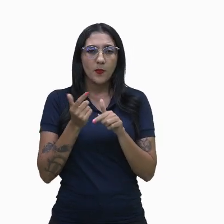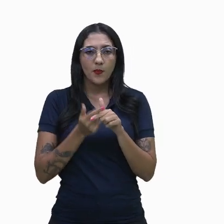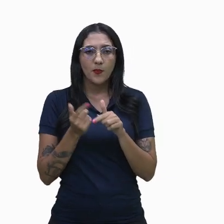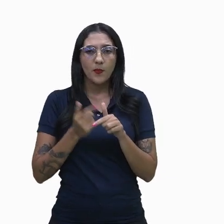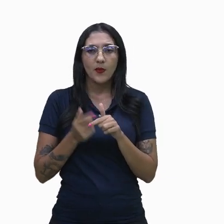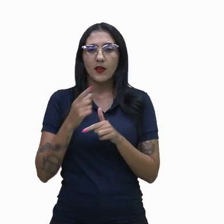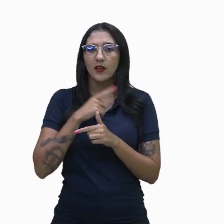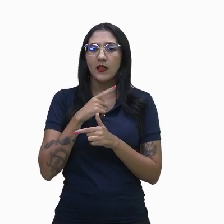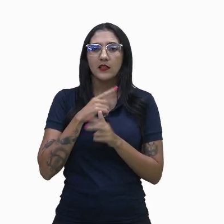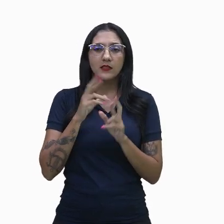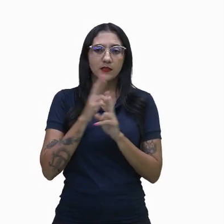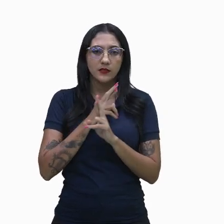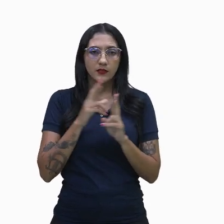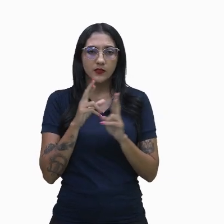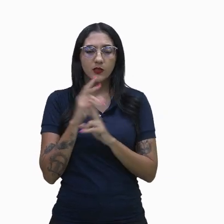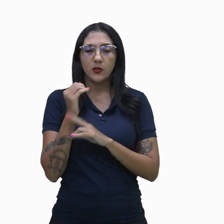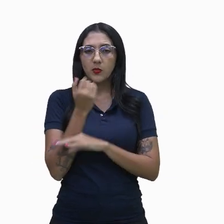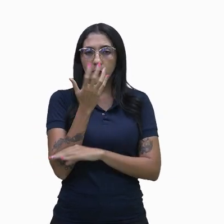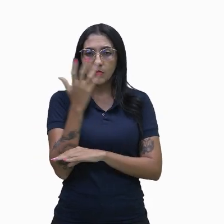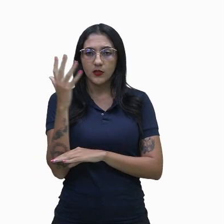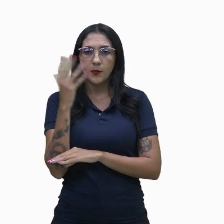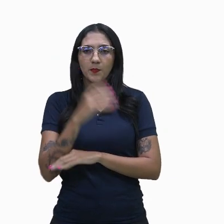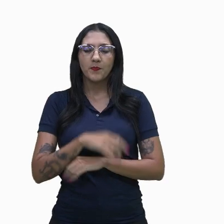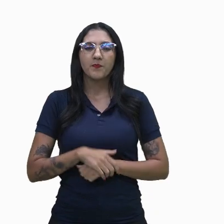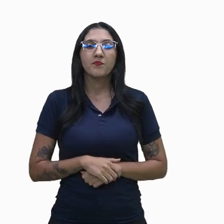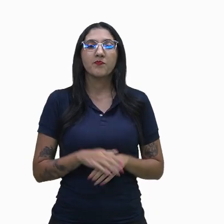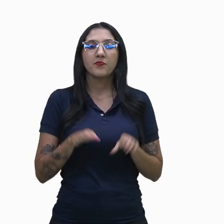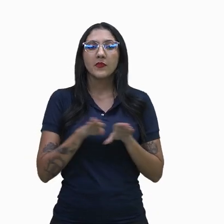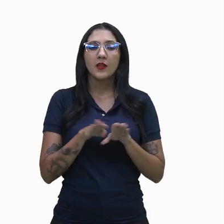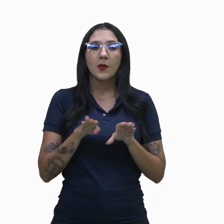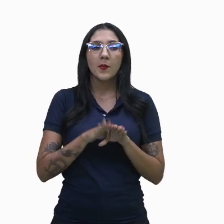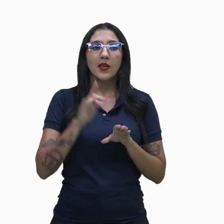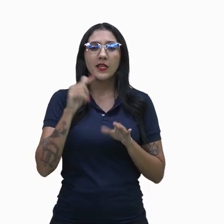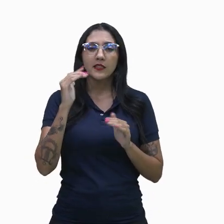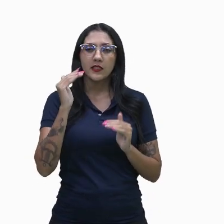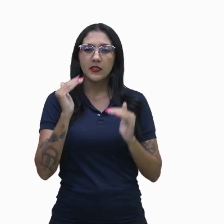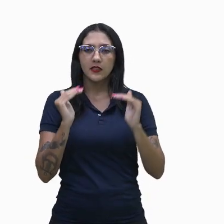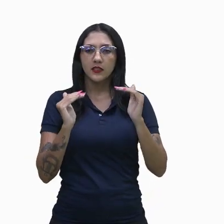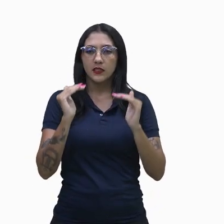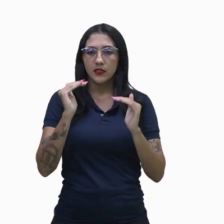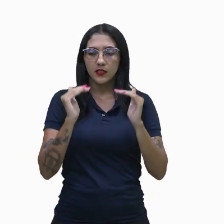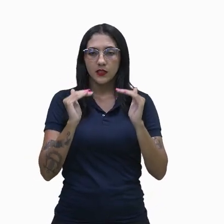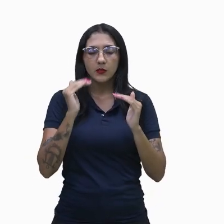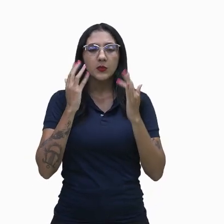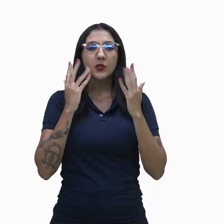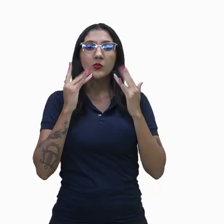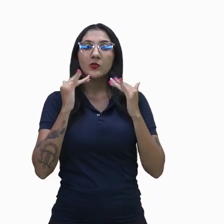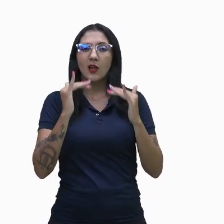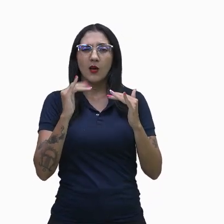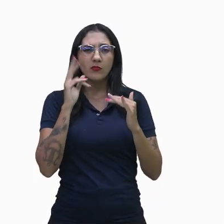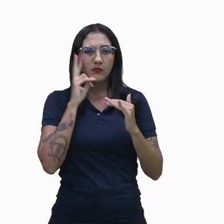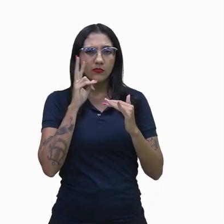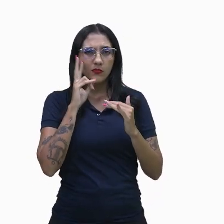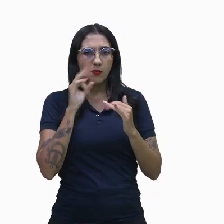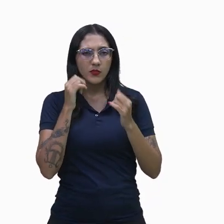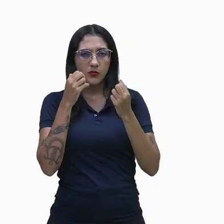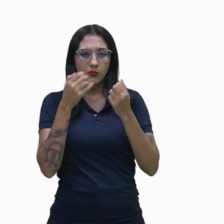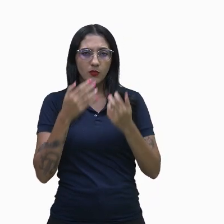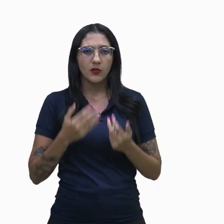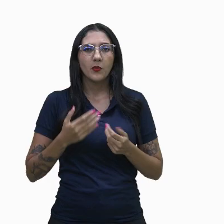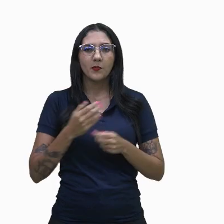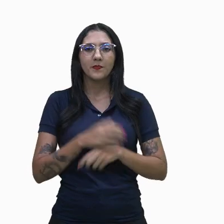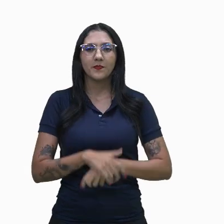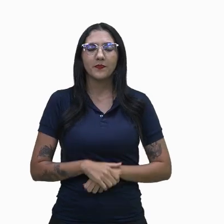relacionados às questões ambientais, a esse equilíbrio ambiental que a gente pontuou, né? Que